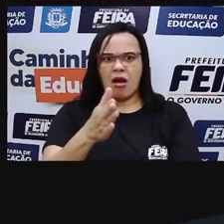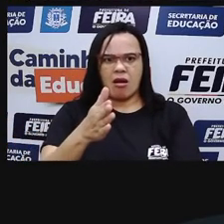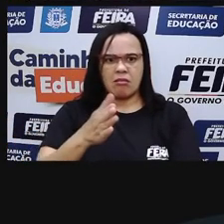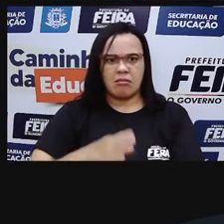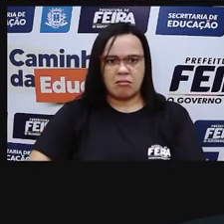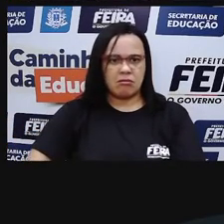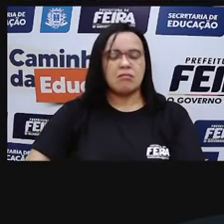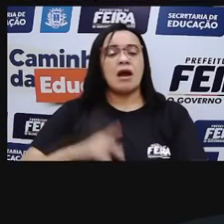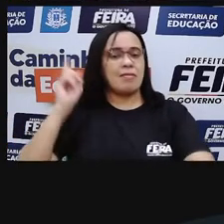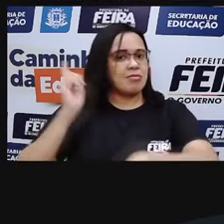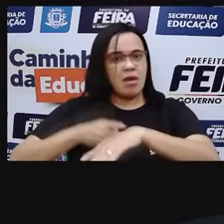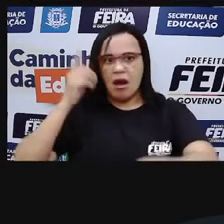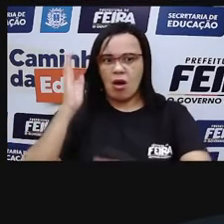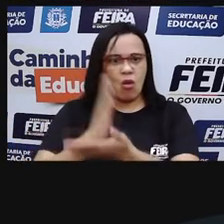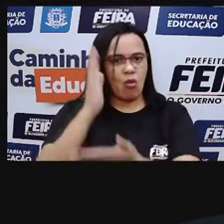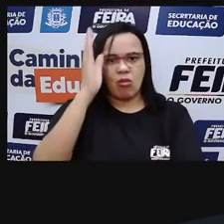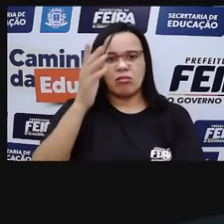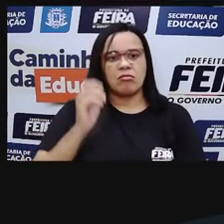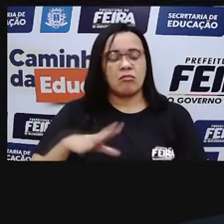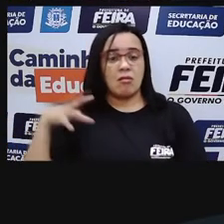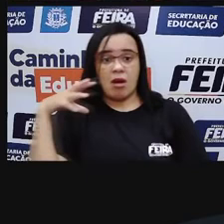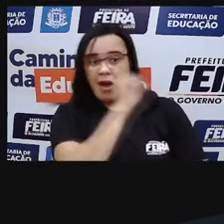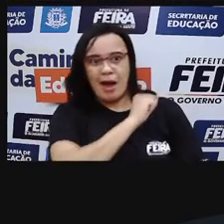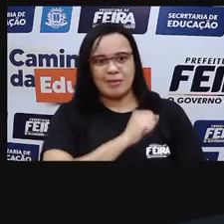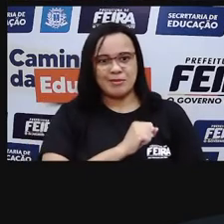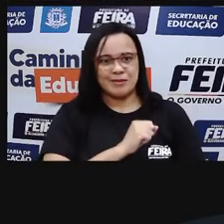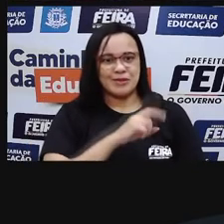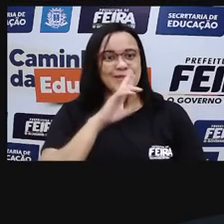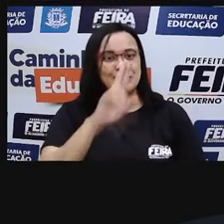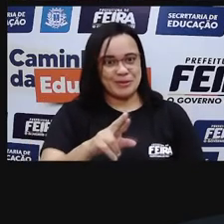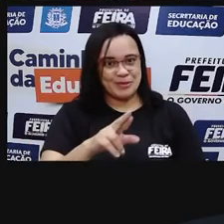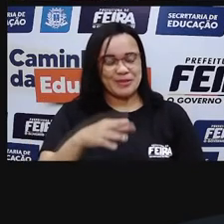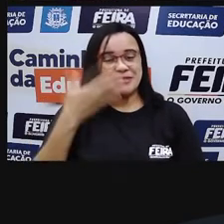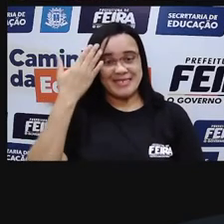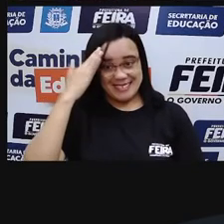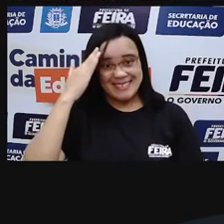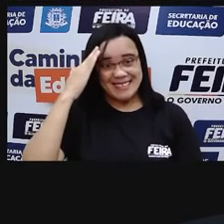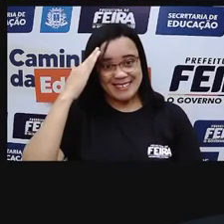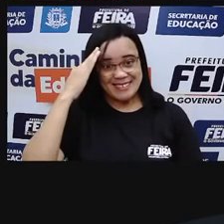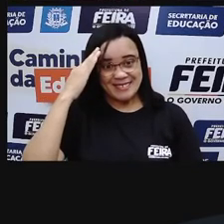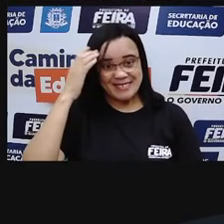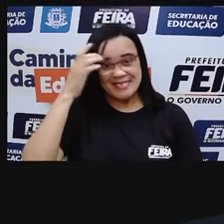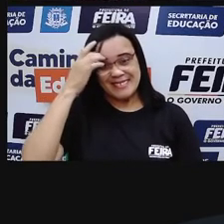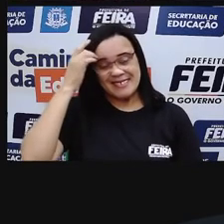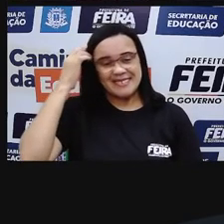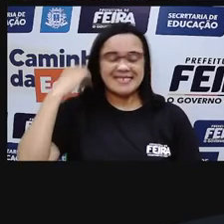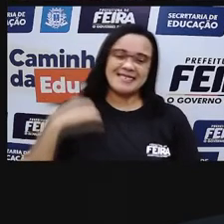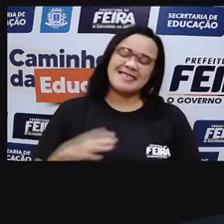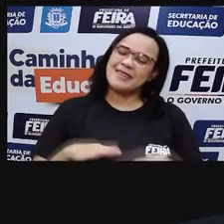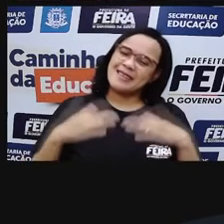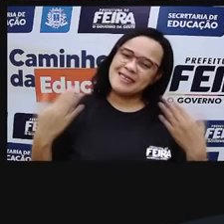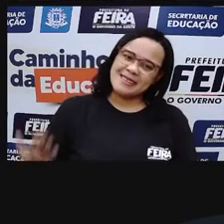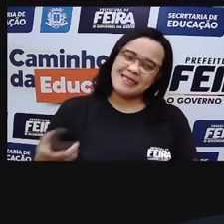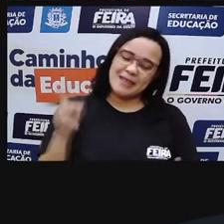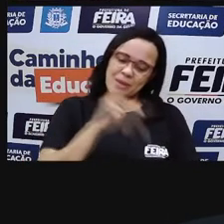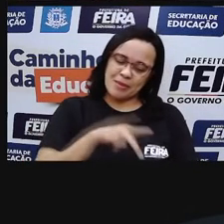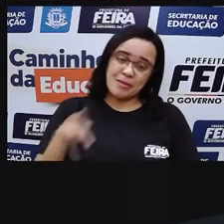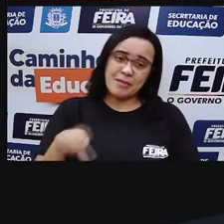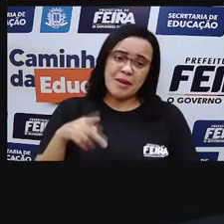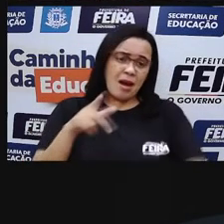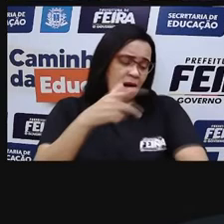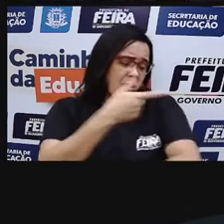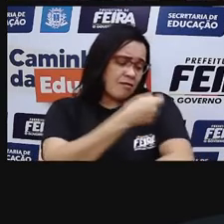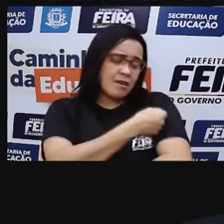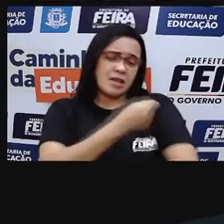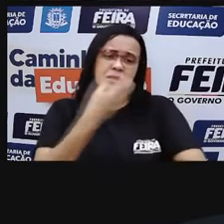ou a esse fungo que pode estar nos causando mal. Deu para entender? E aí, então, Pró, a vacina entra